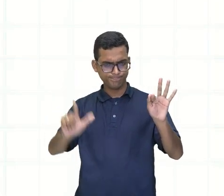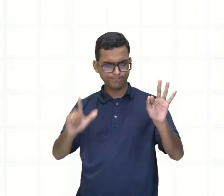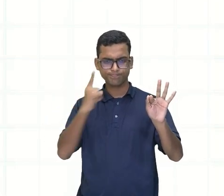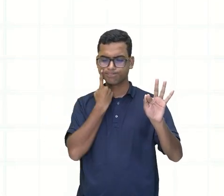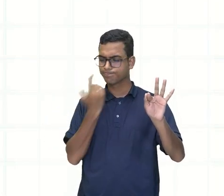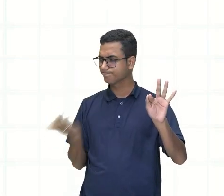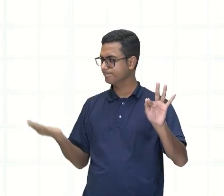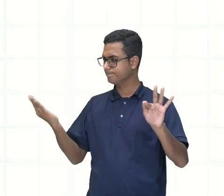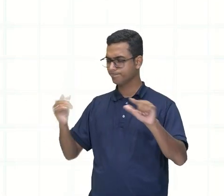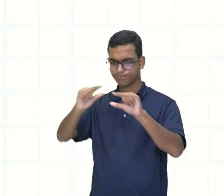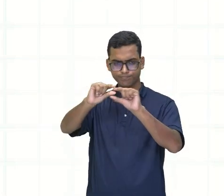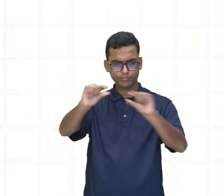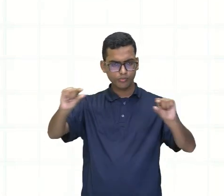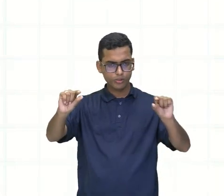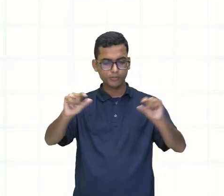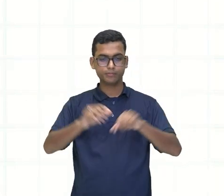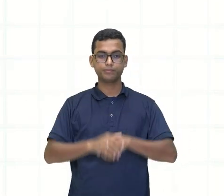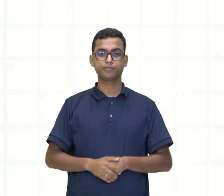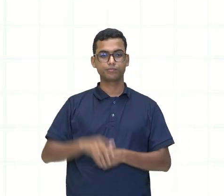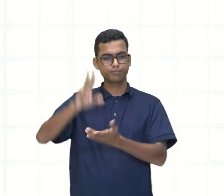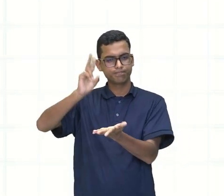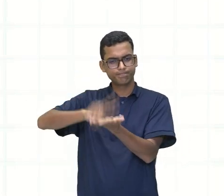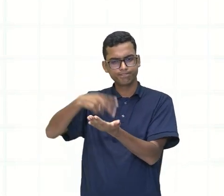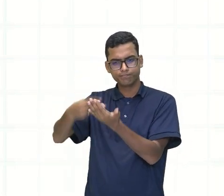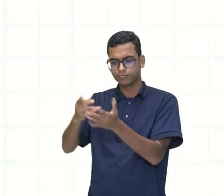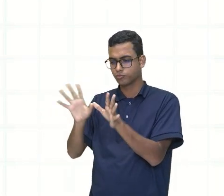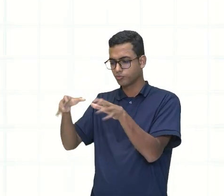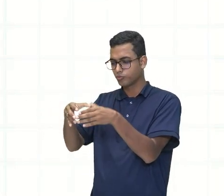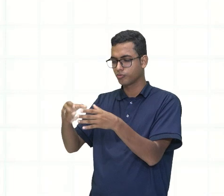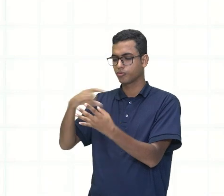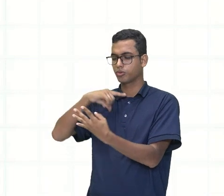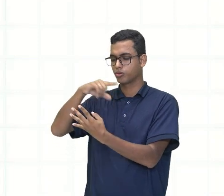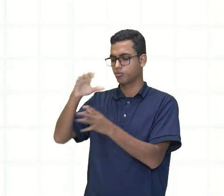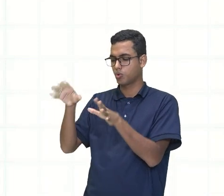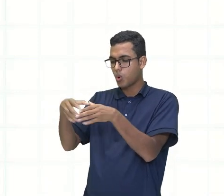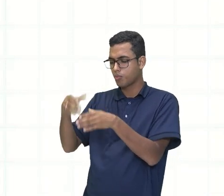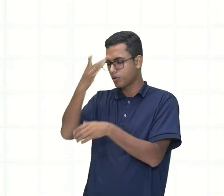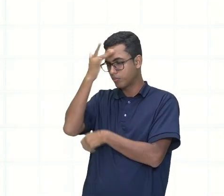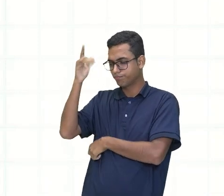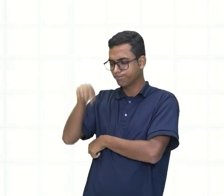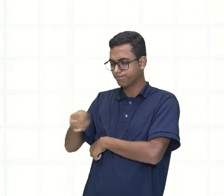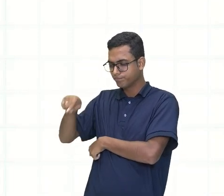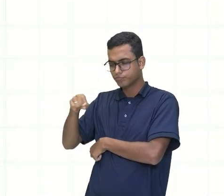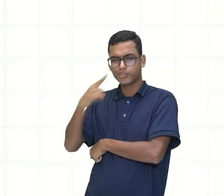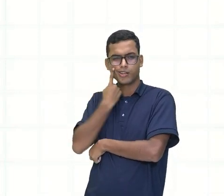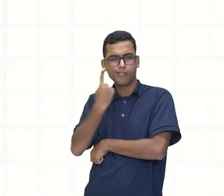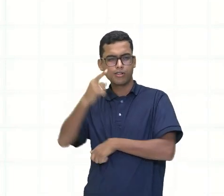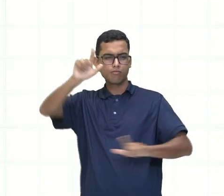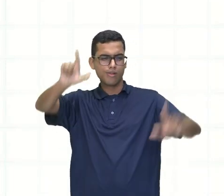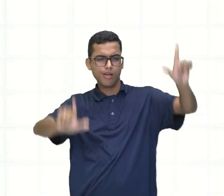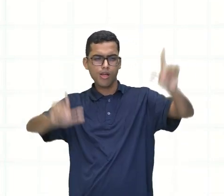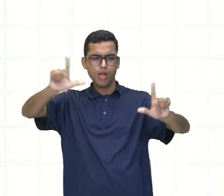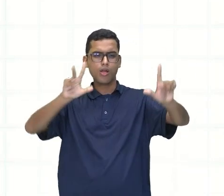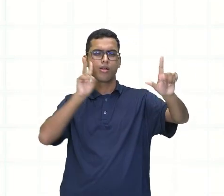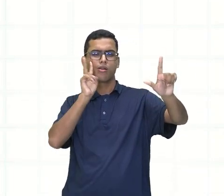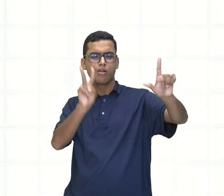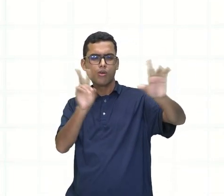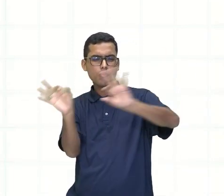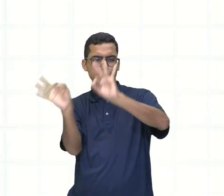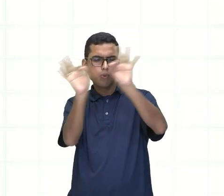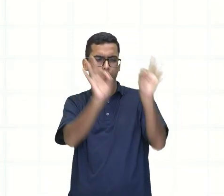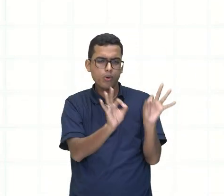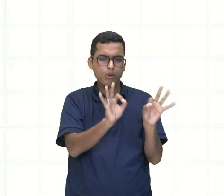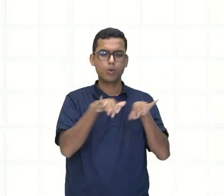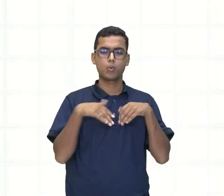assistindo TV quando? Olha só, a palavra quando aqui, né? Quando uma outra atividade ocorreu, ó.